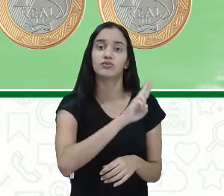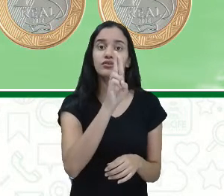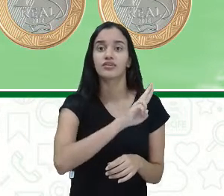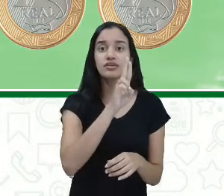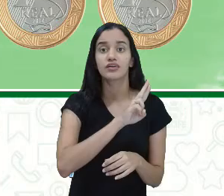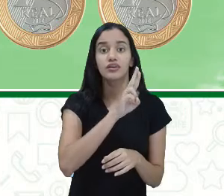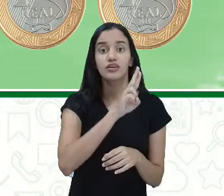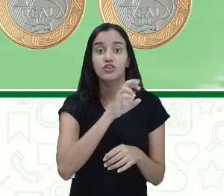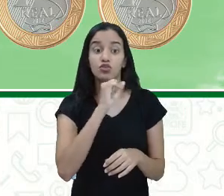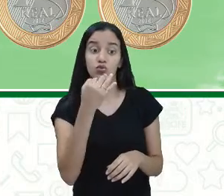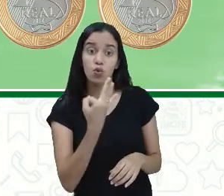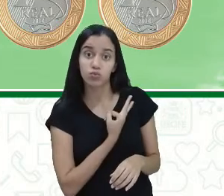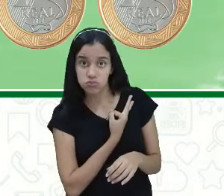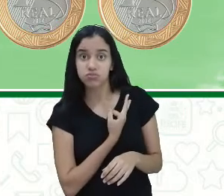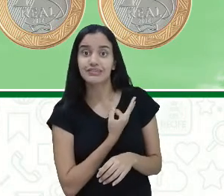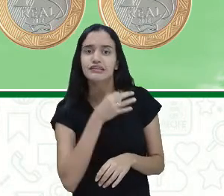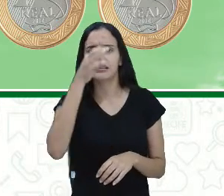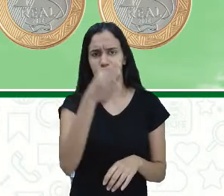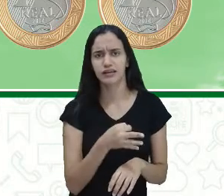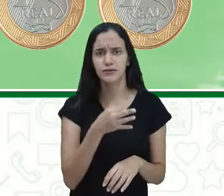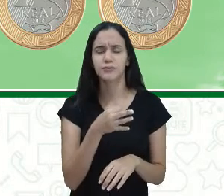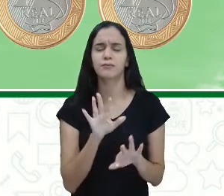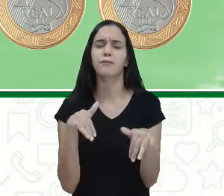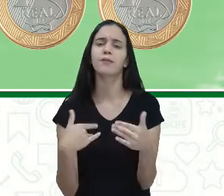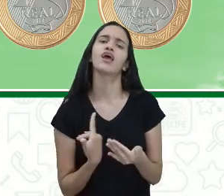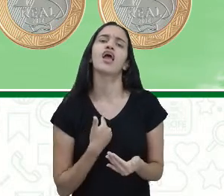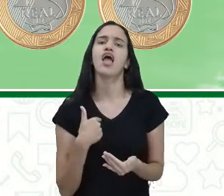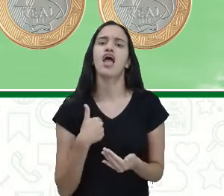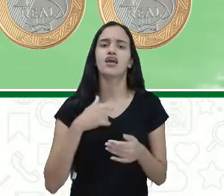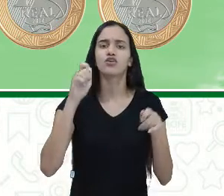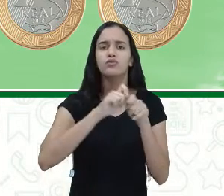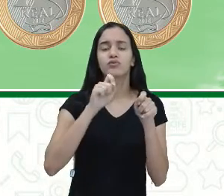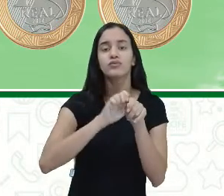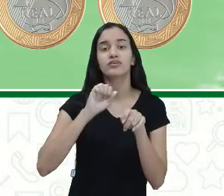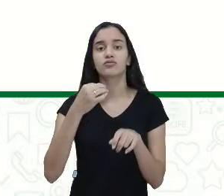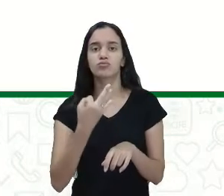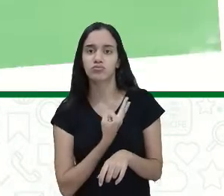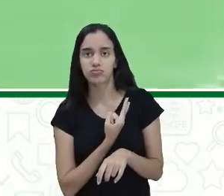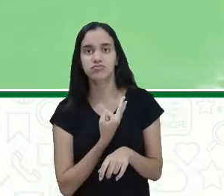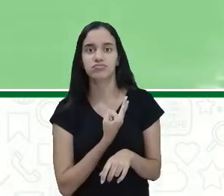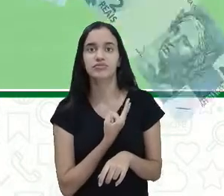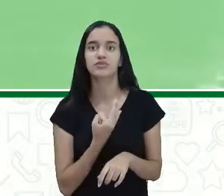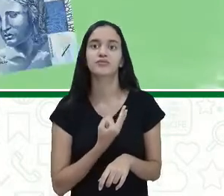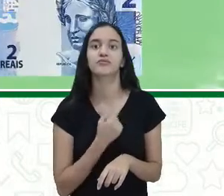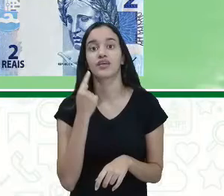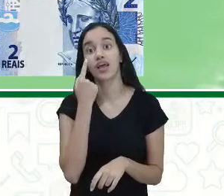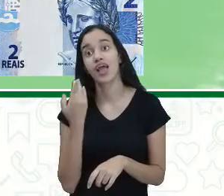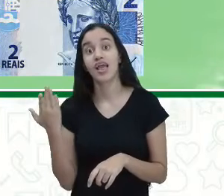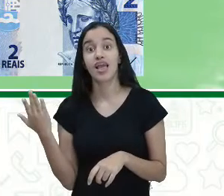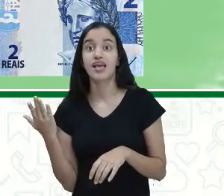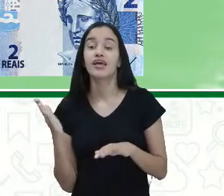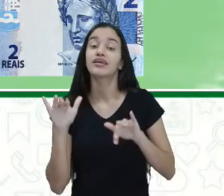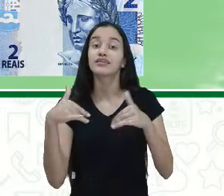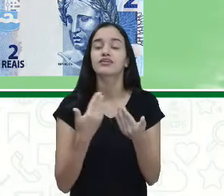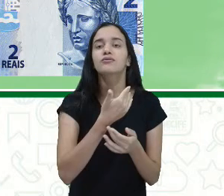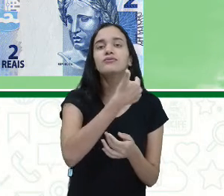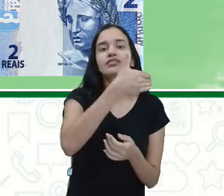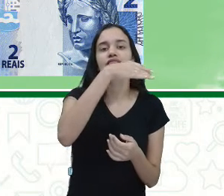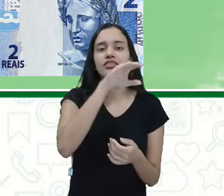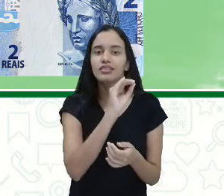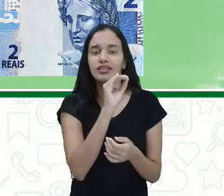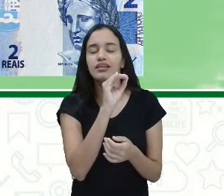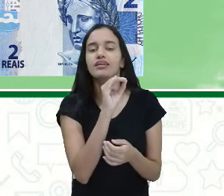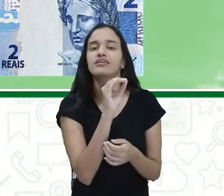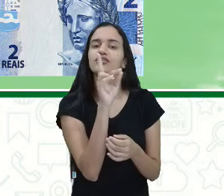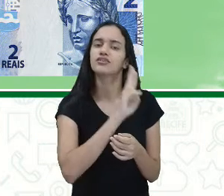só decomposto, certo? Eu fiz a decomposição dele. Então, 10 reais eu